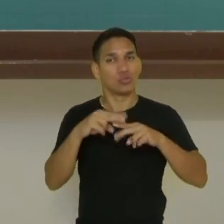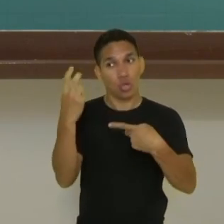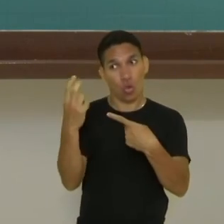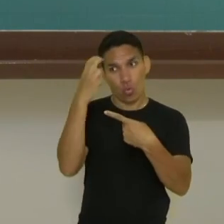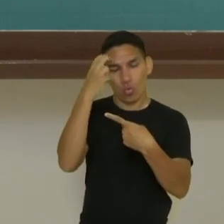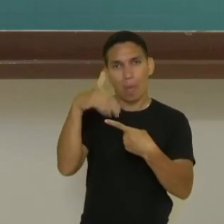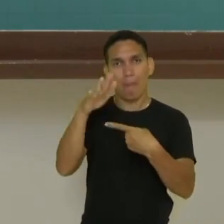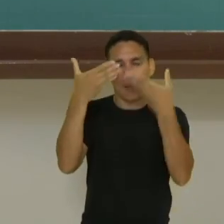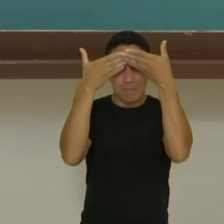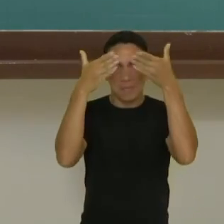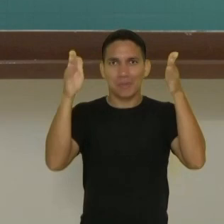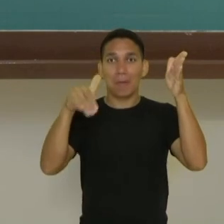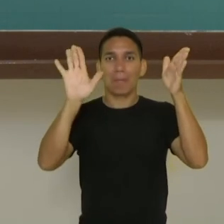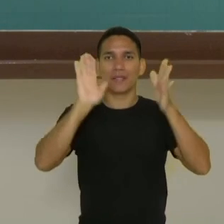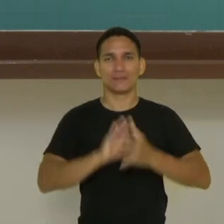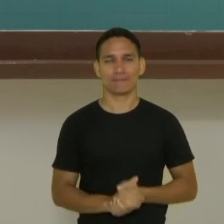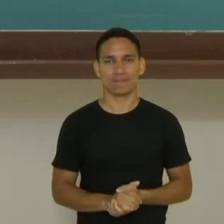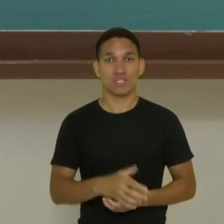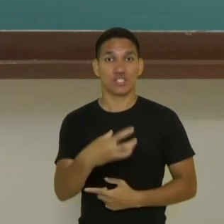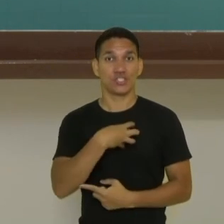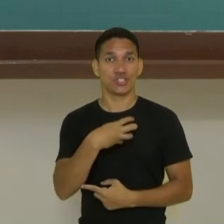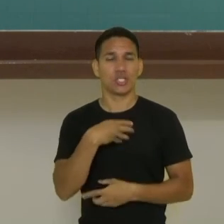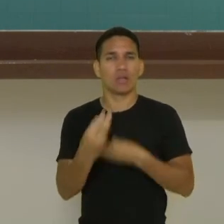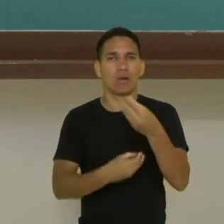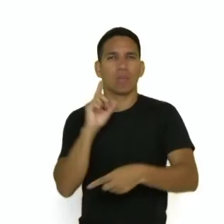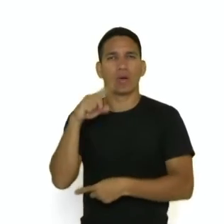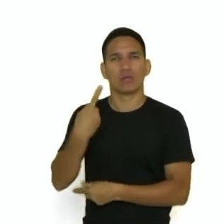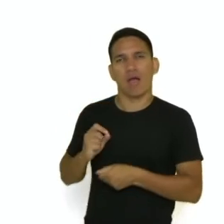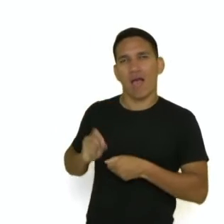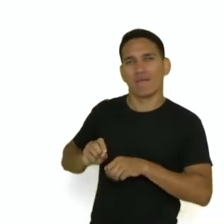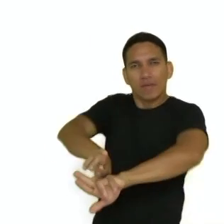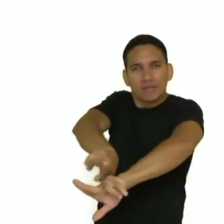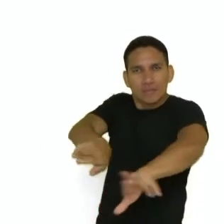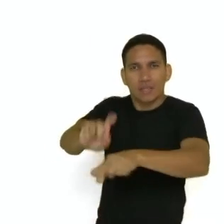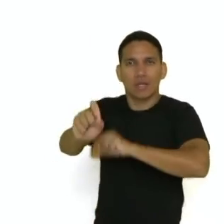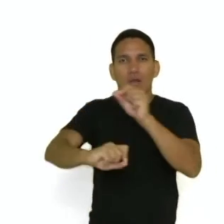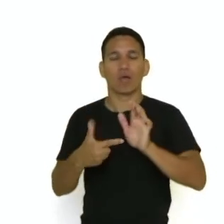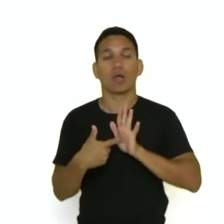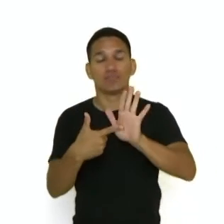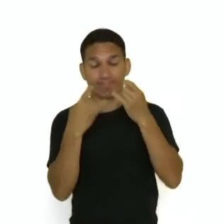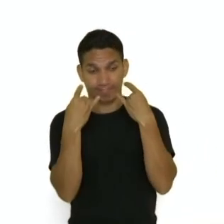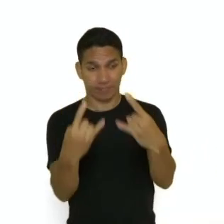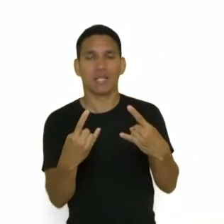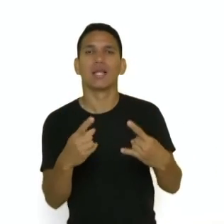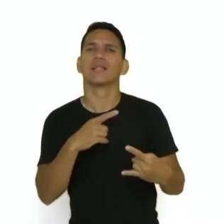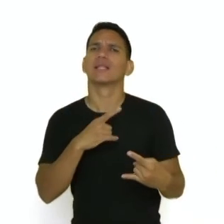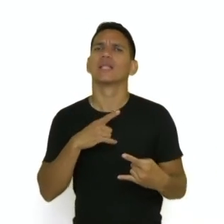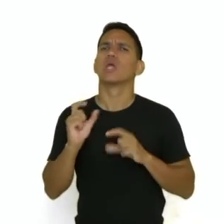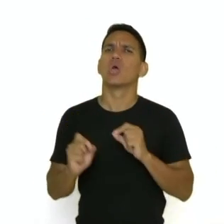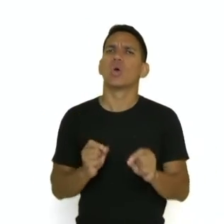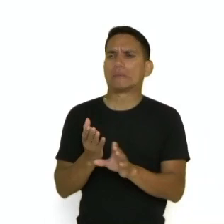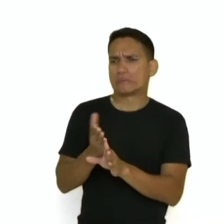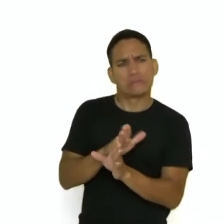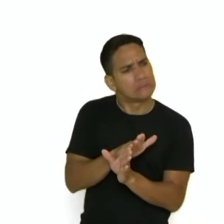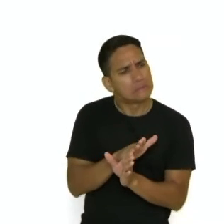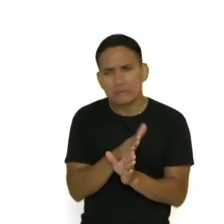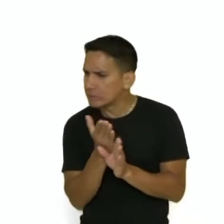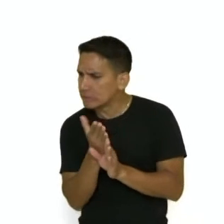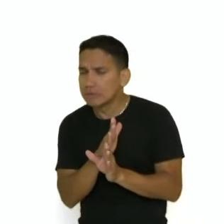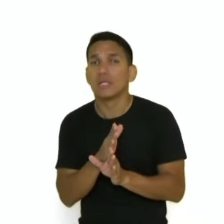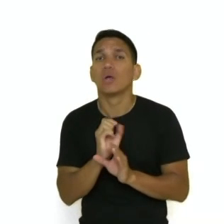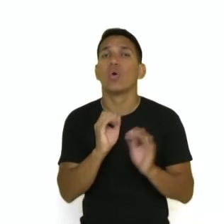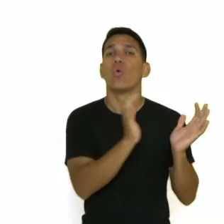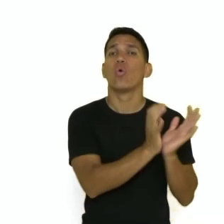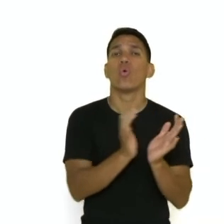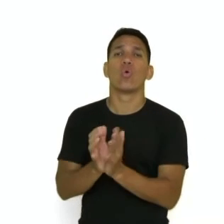mais aberto. A forma como fazemos, muitas vezes, põe em evidência fronteiras sociais ligadas à classe,